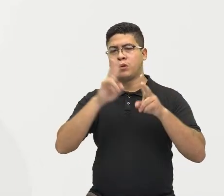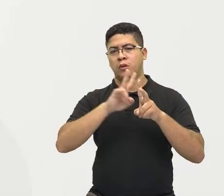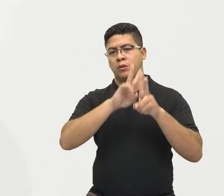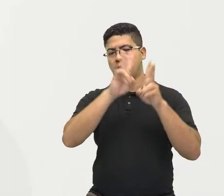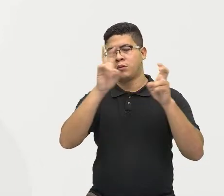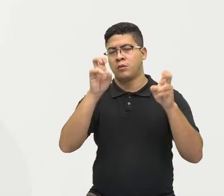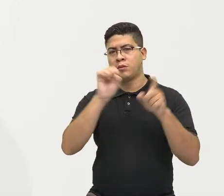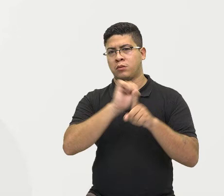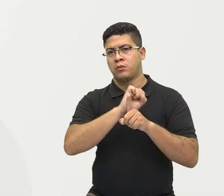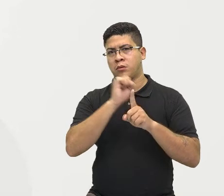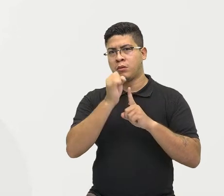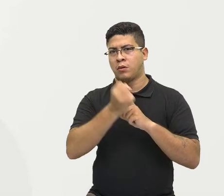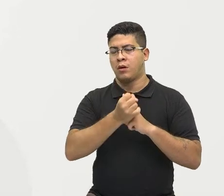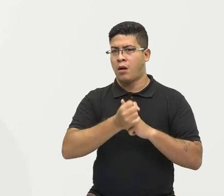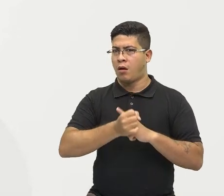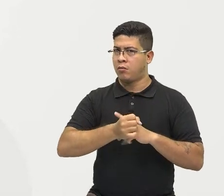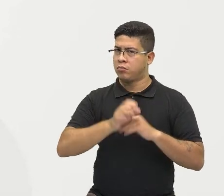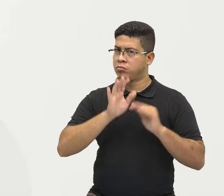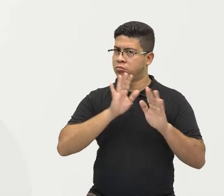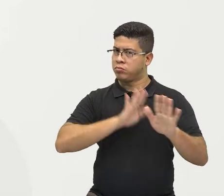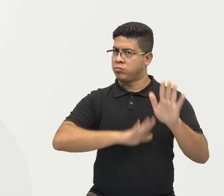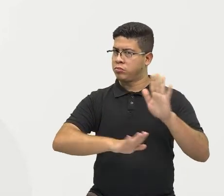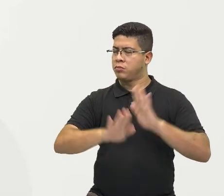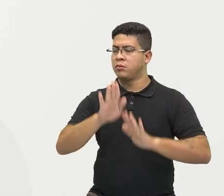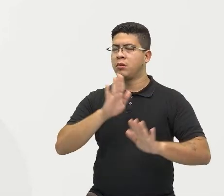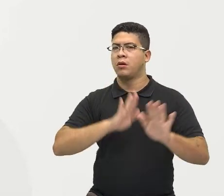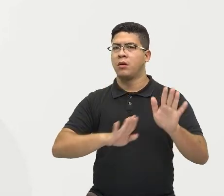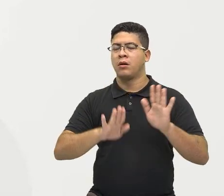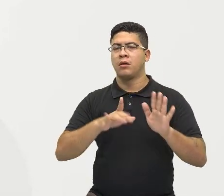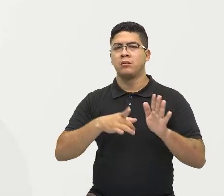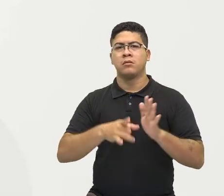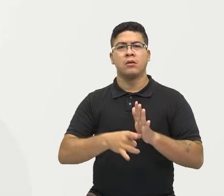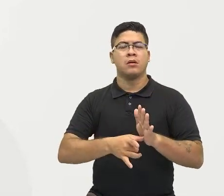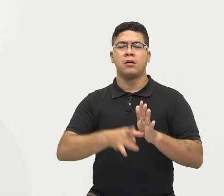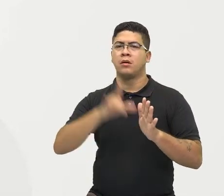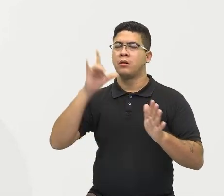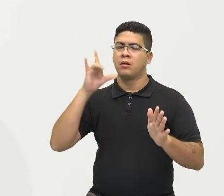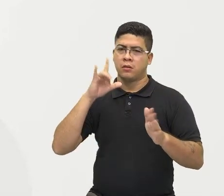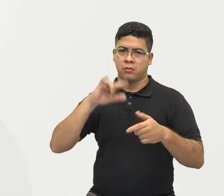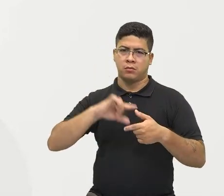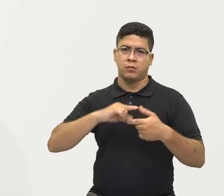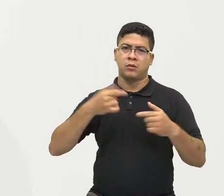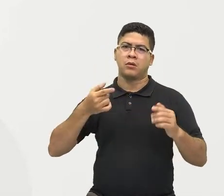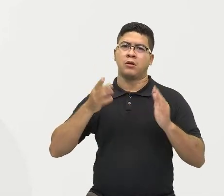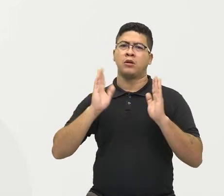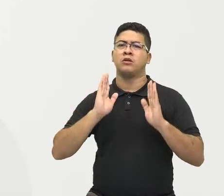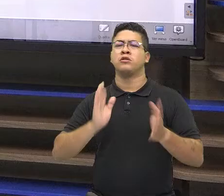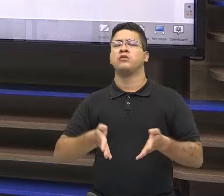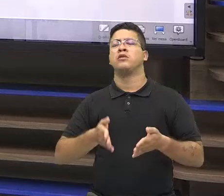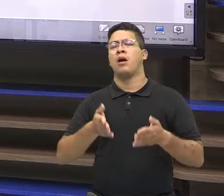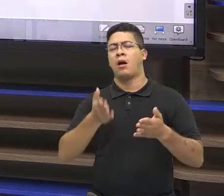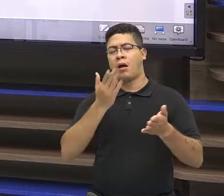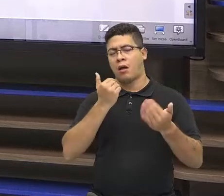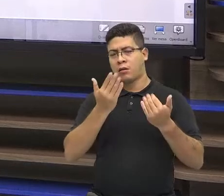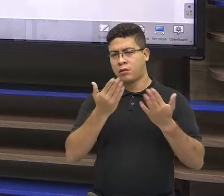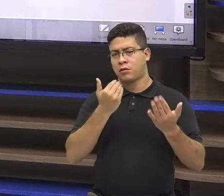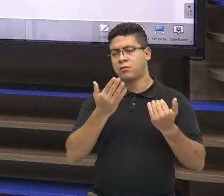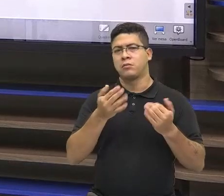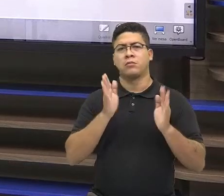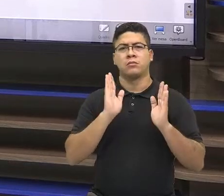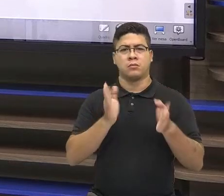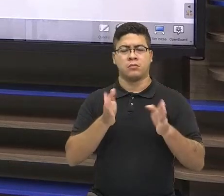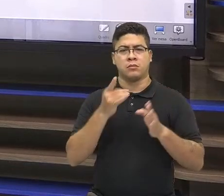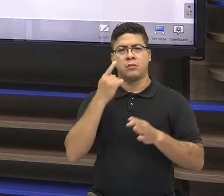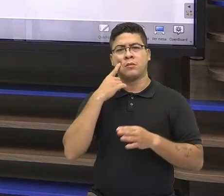hora, desde o pré-modernismo, que eles trabalham, que eles querem, né, que as pessoas